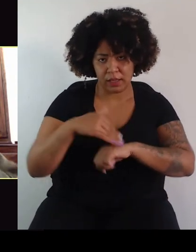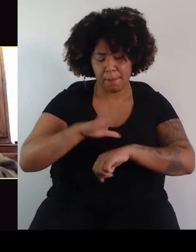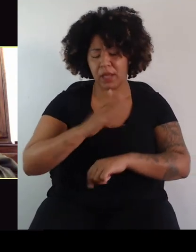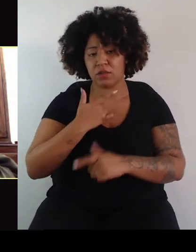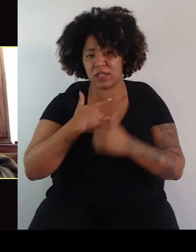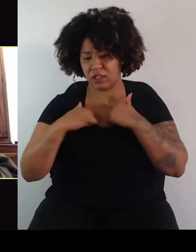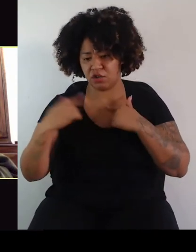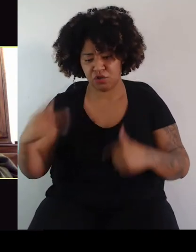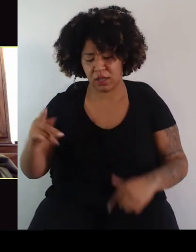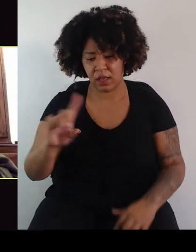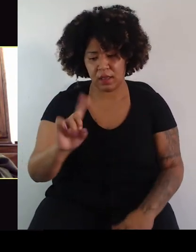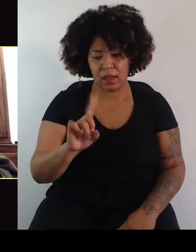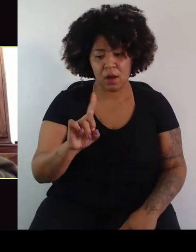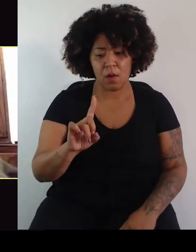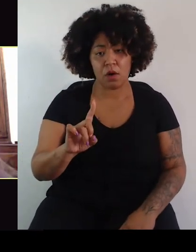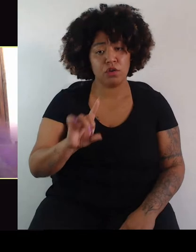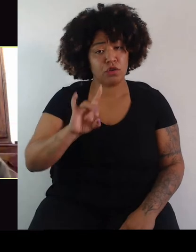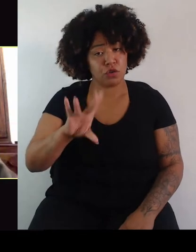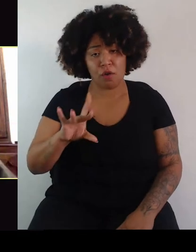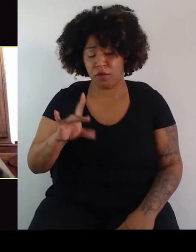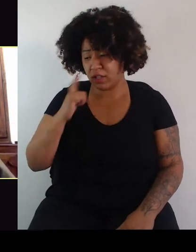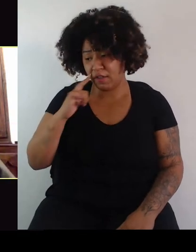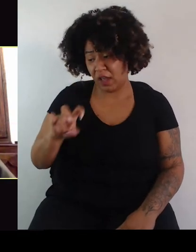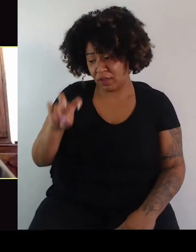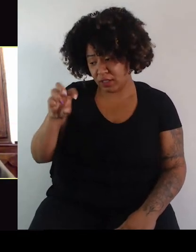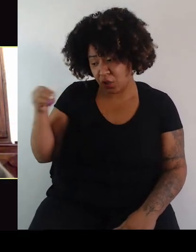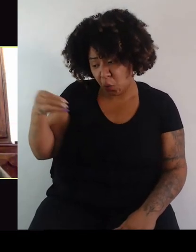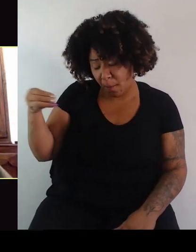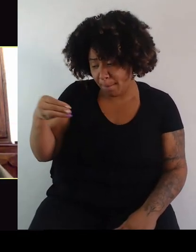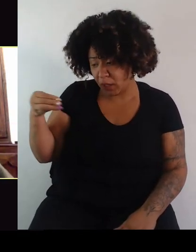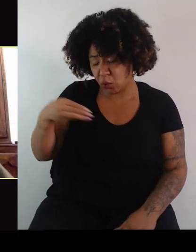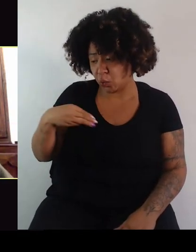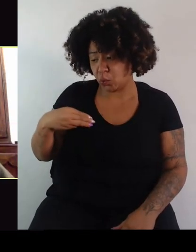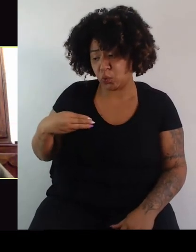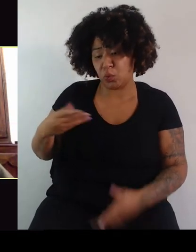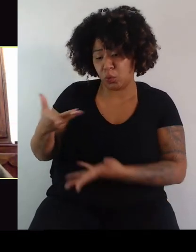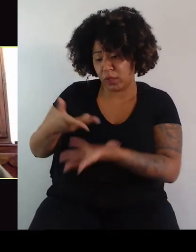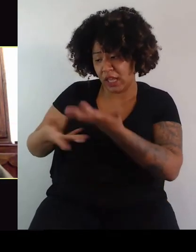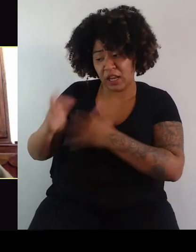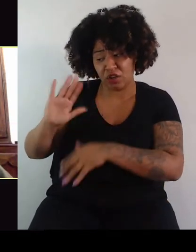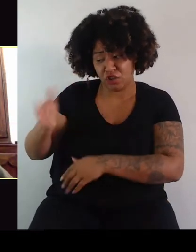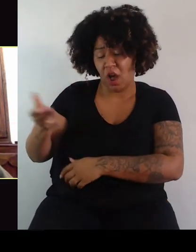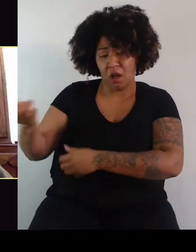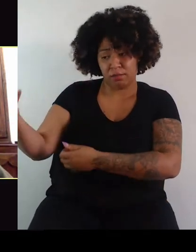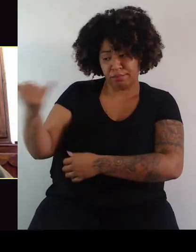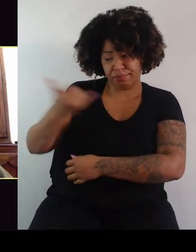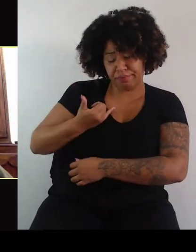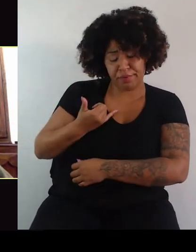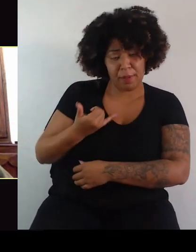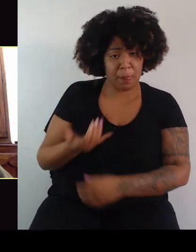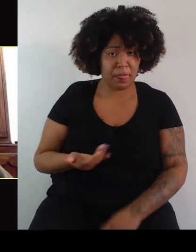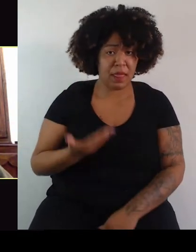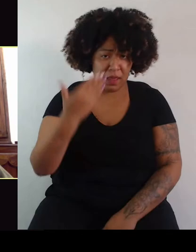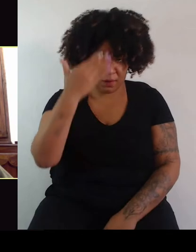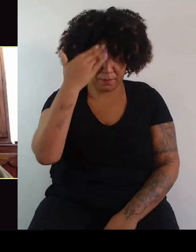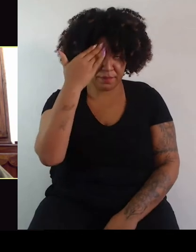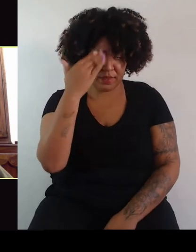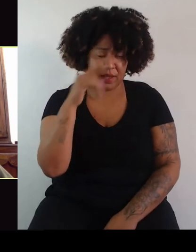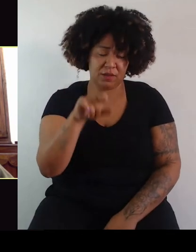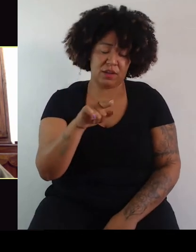bastava ficar ao lado dele por 5 minutos para ficar sabendo eu eu entendo o que você